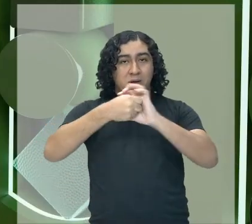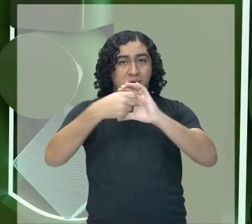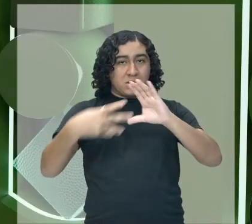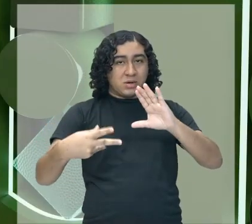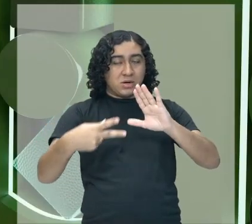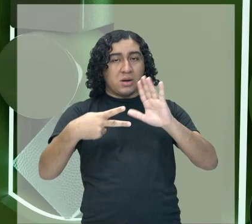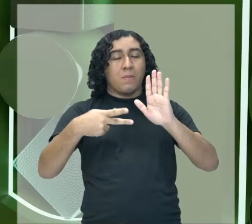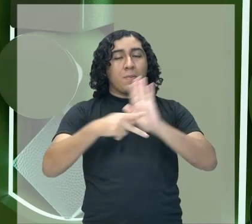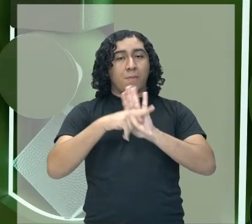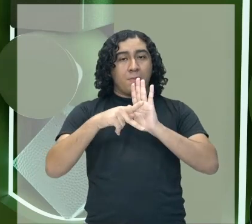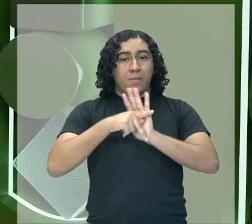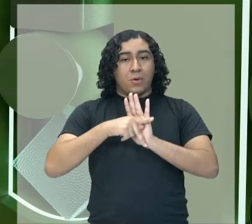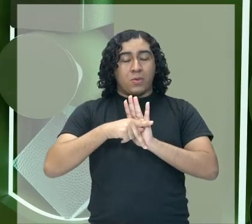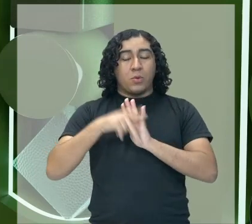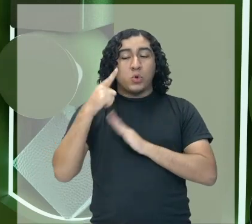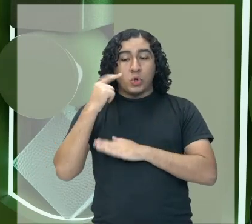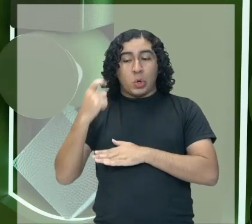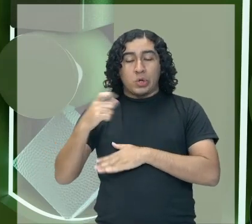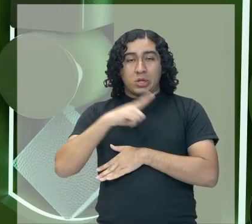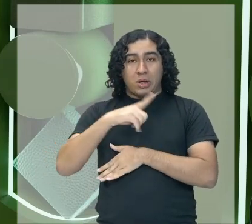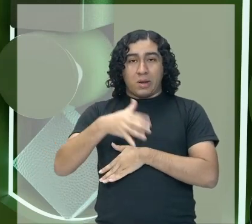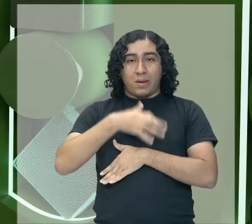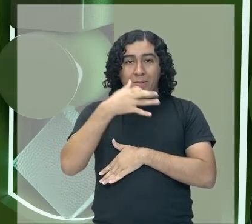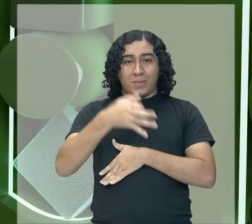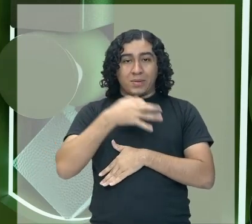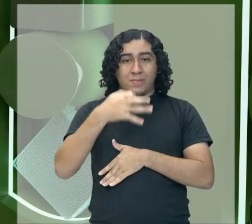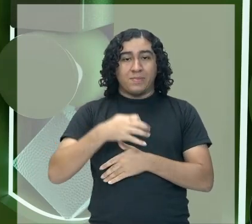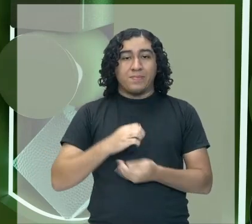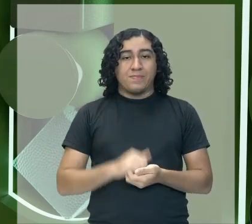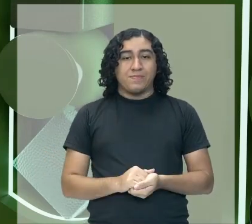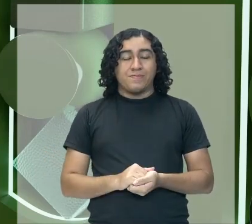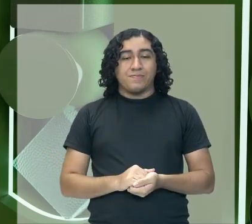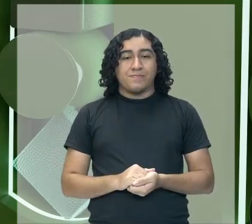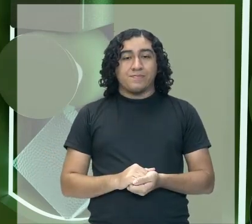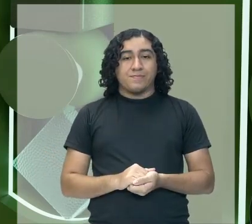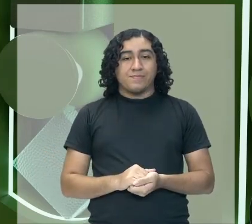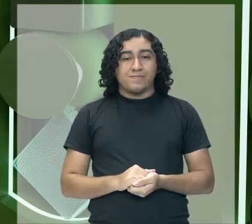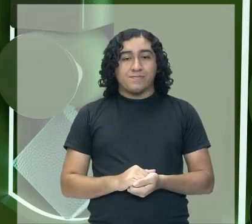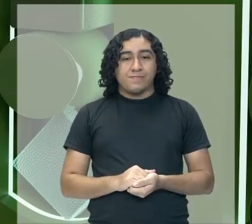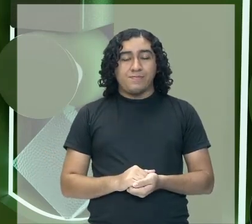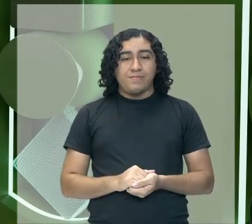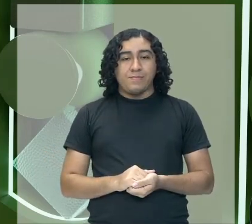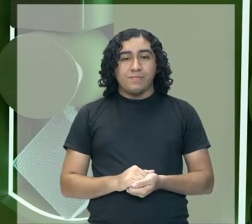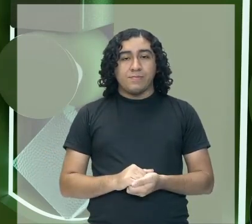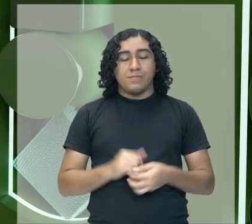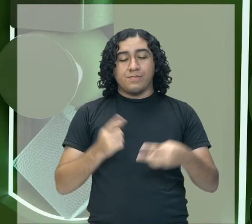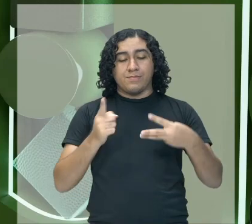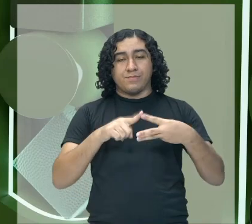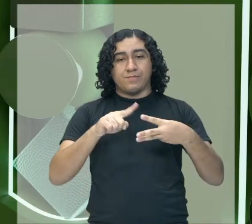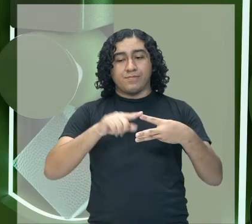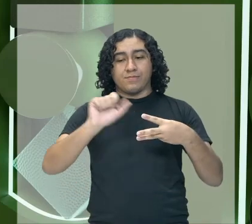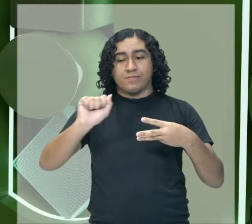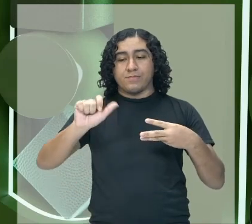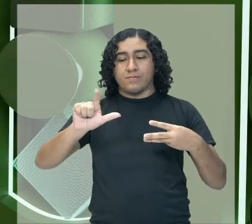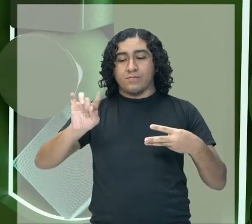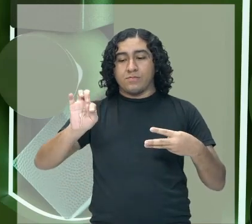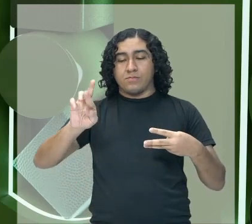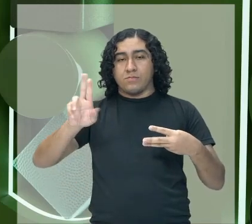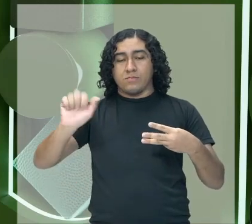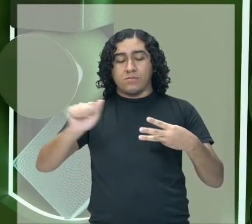do som para comentar aqui com vocês essas qualidades são as seguintes é a altura a